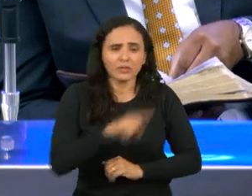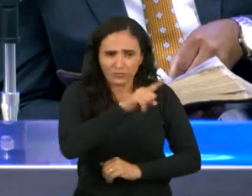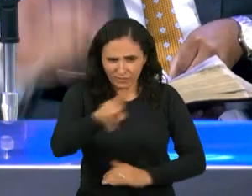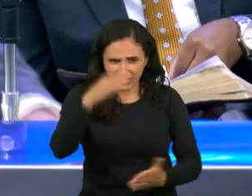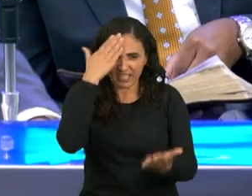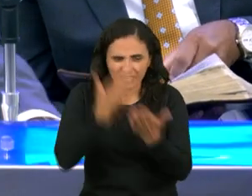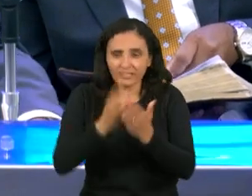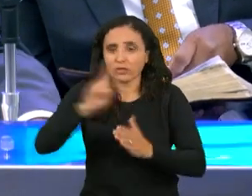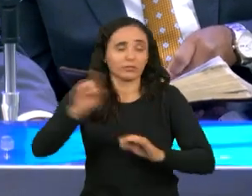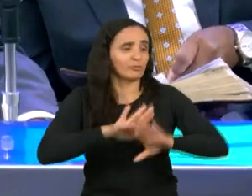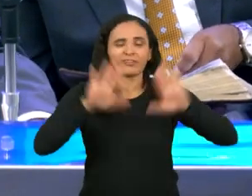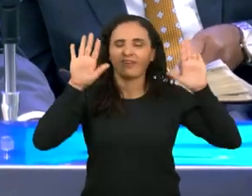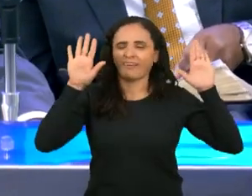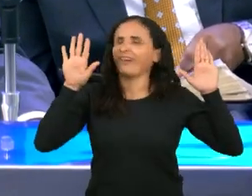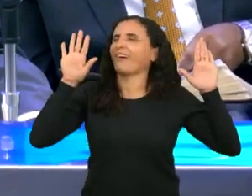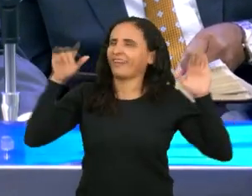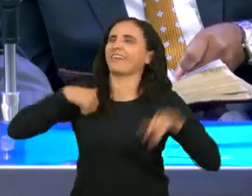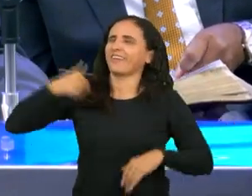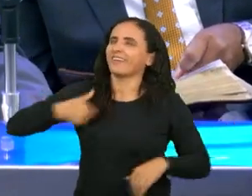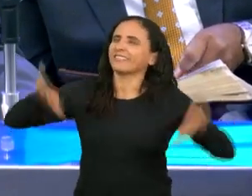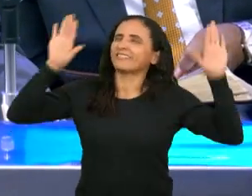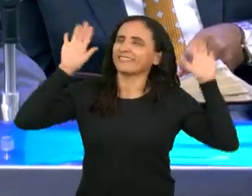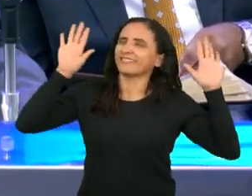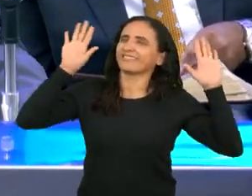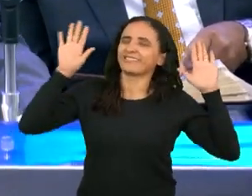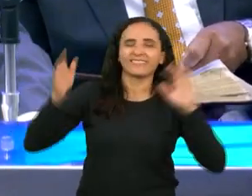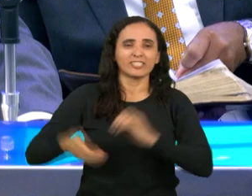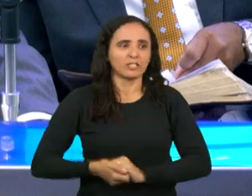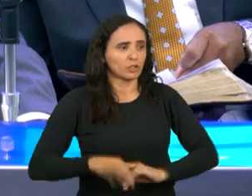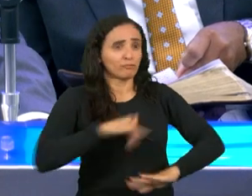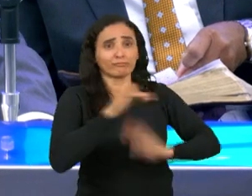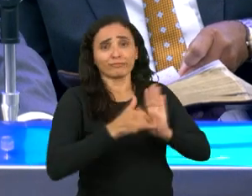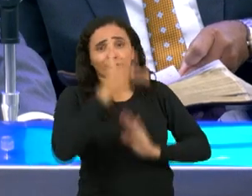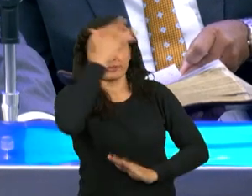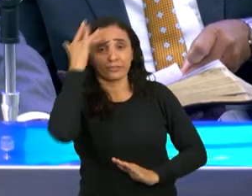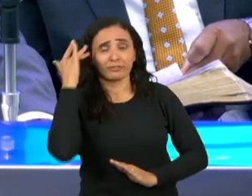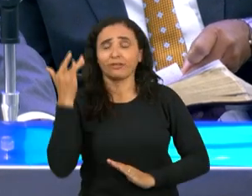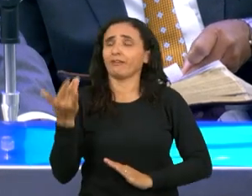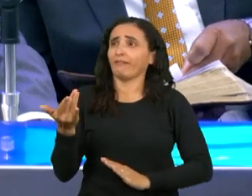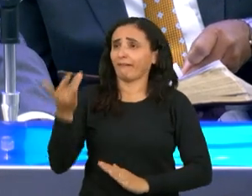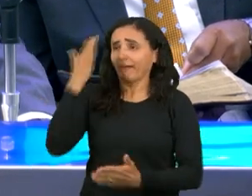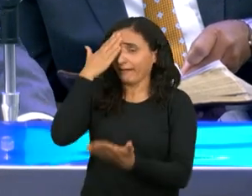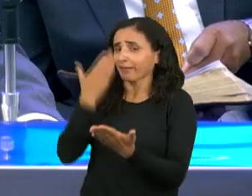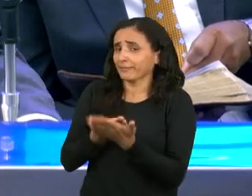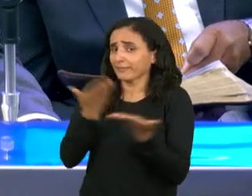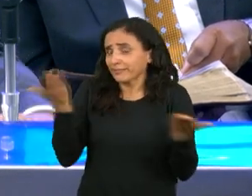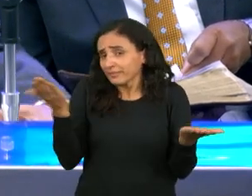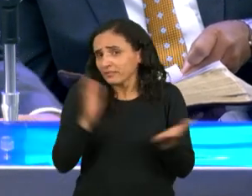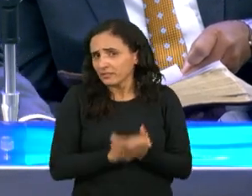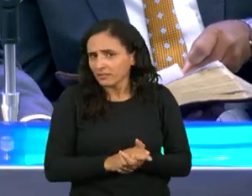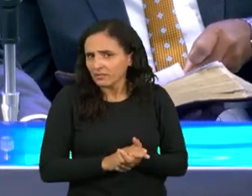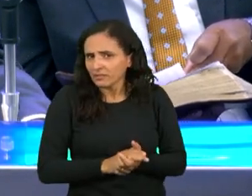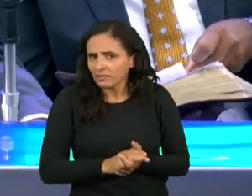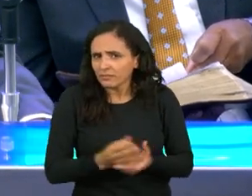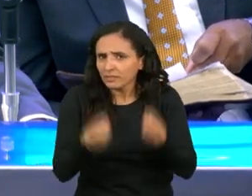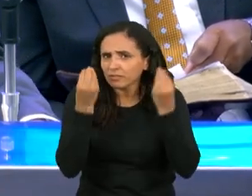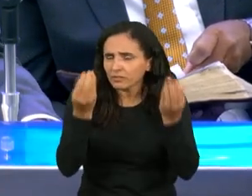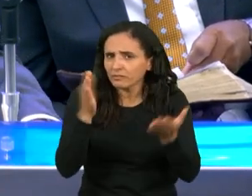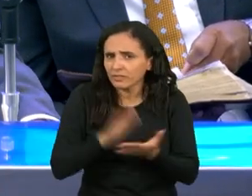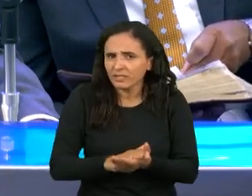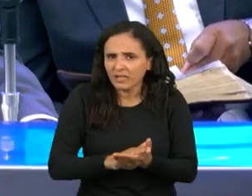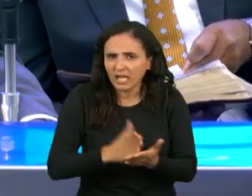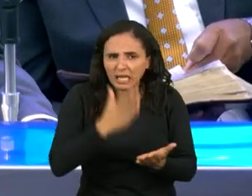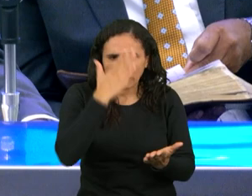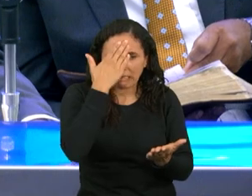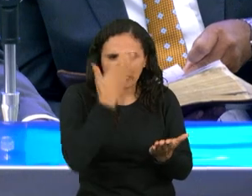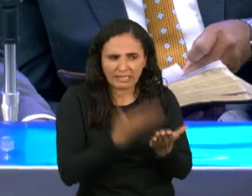crê em Deus todo mundo crê todo mundo crê mas crer num Jesus que ele acha que